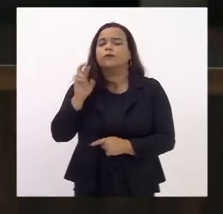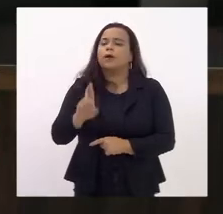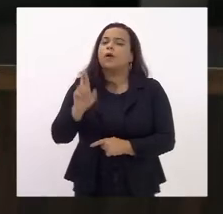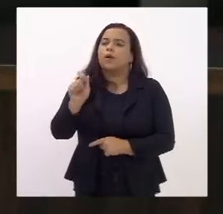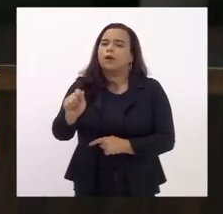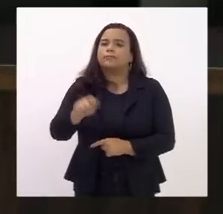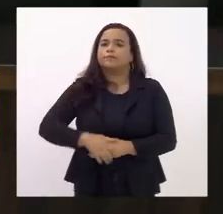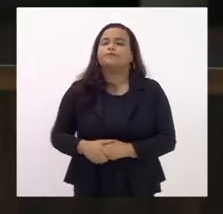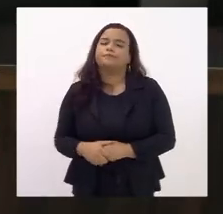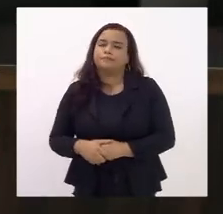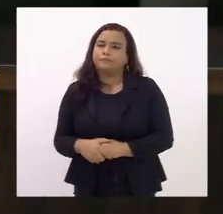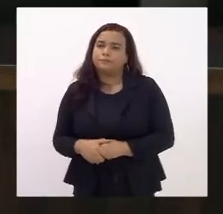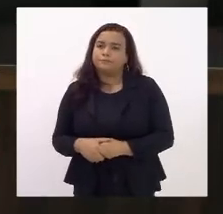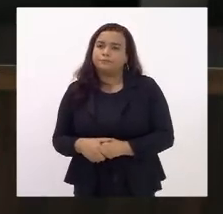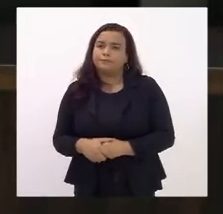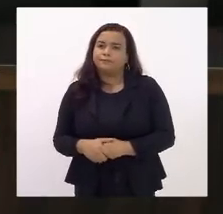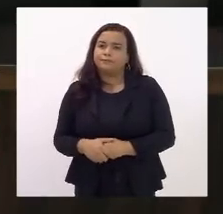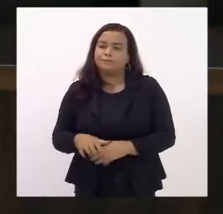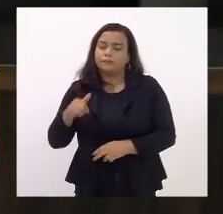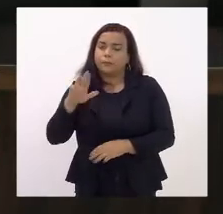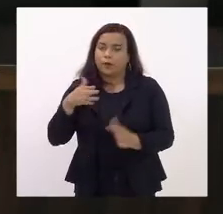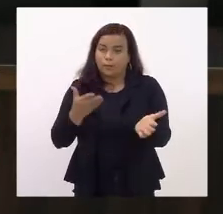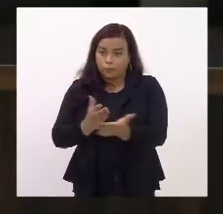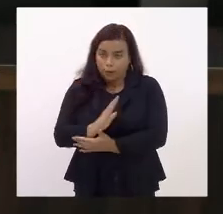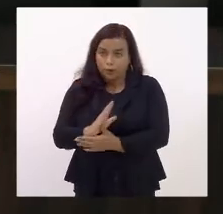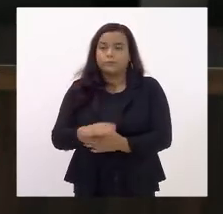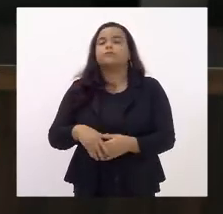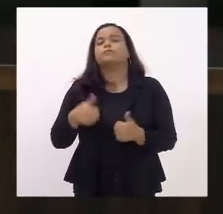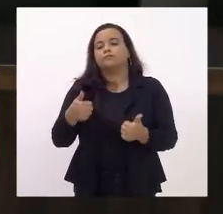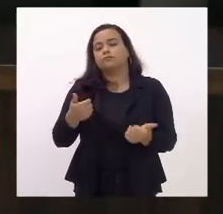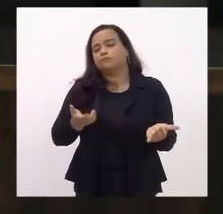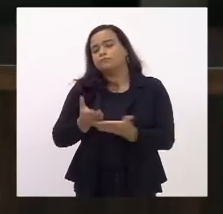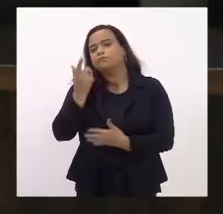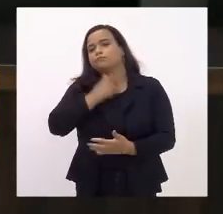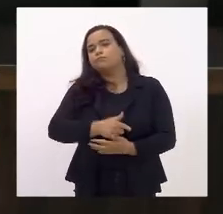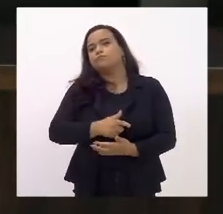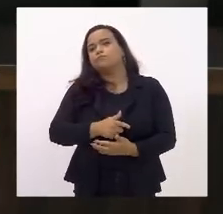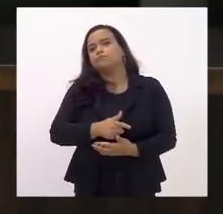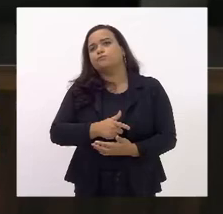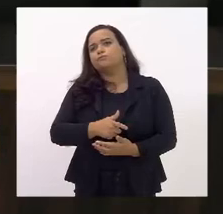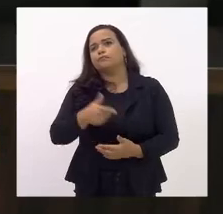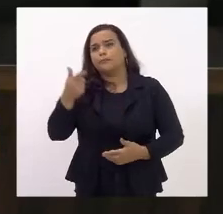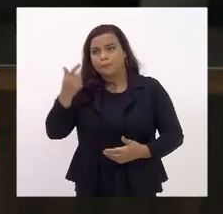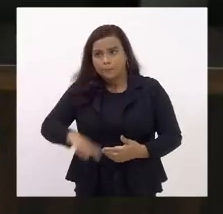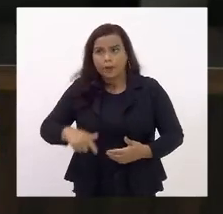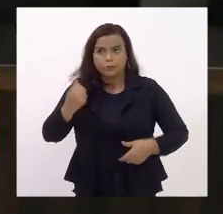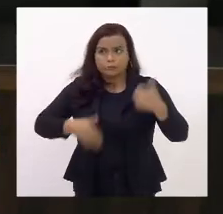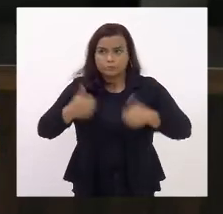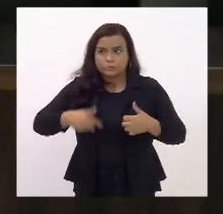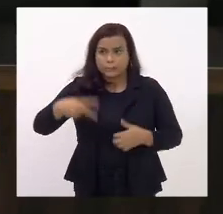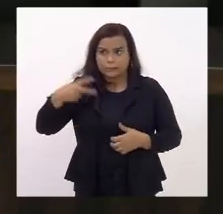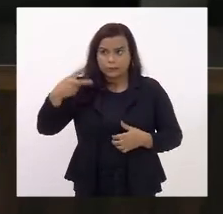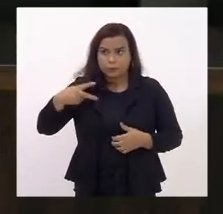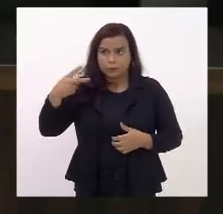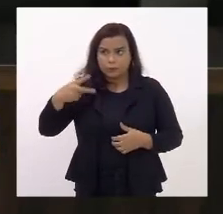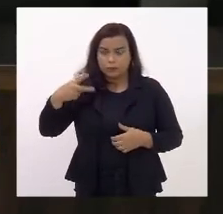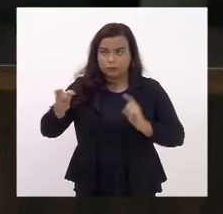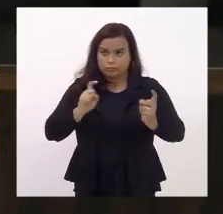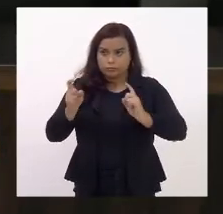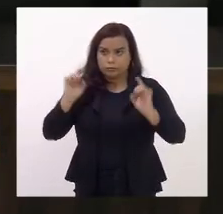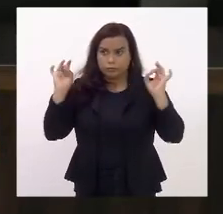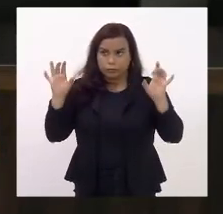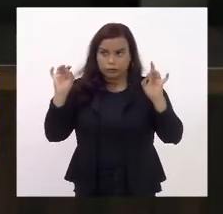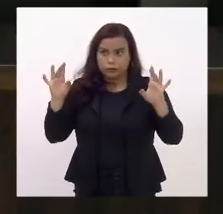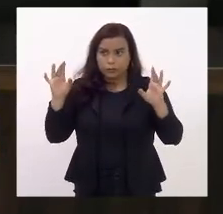Amorim. Senhores que aprovam, permaneçam como estão, aprovado. Nada mais a tratar na segunda sessão da extraordinária do